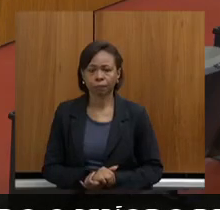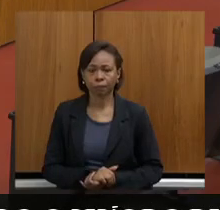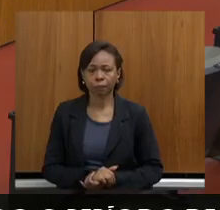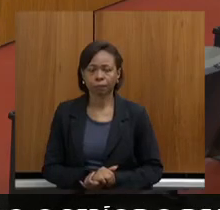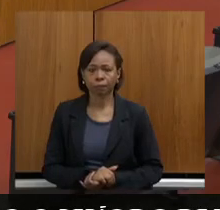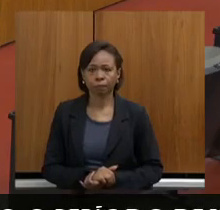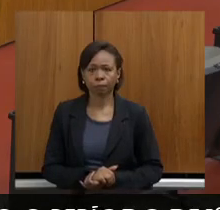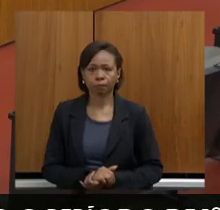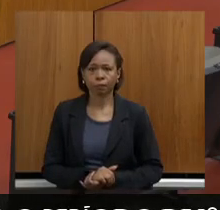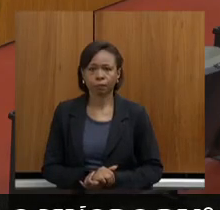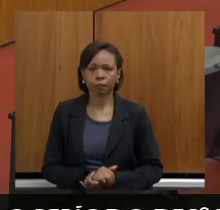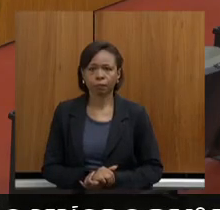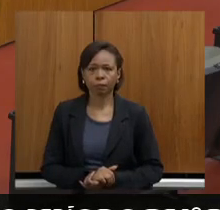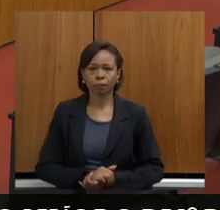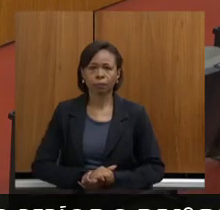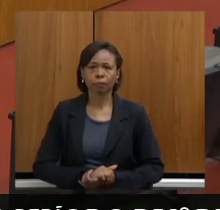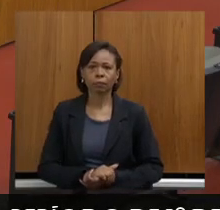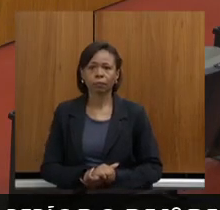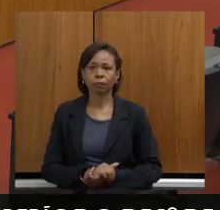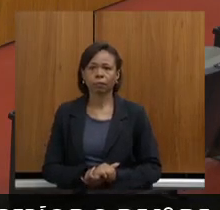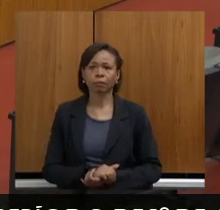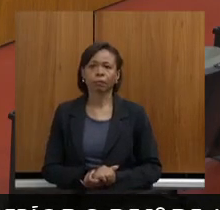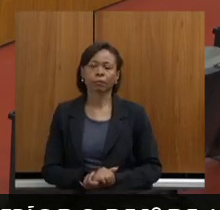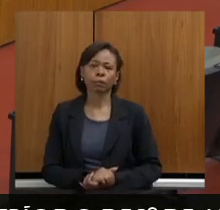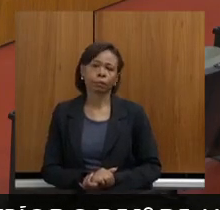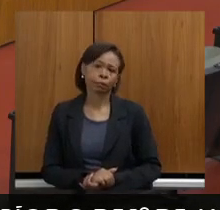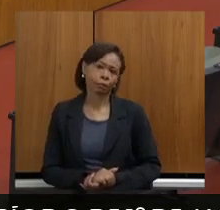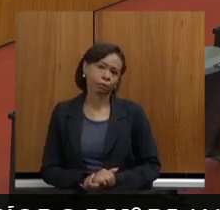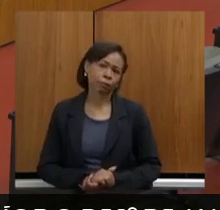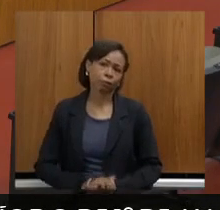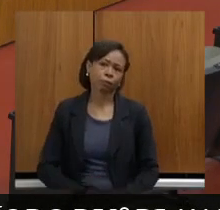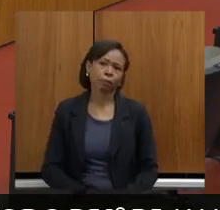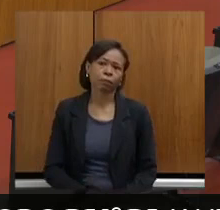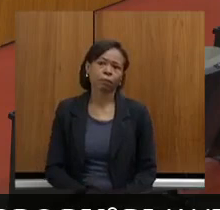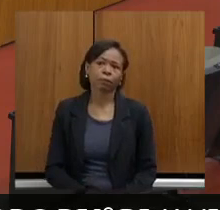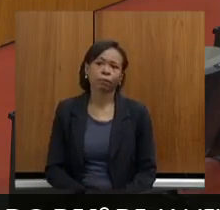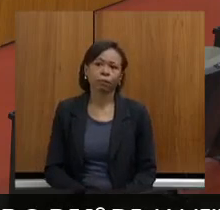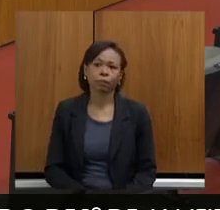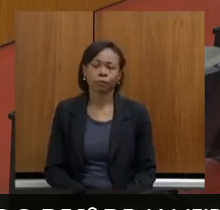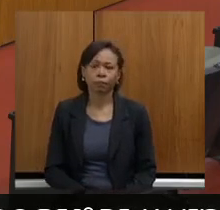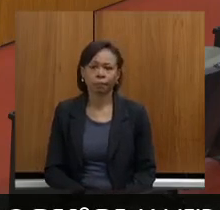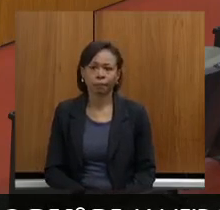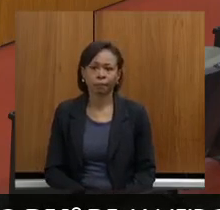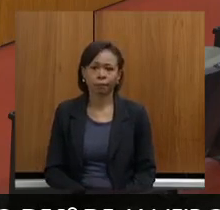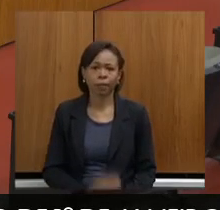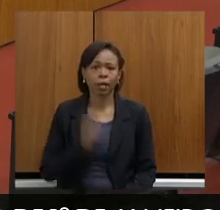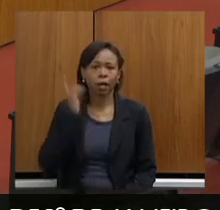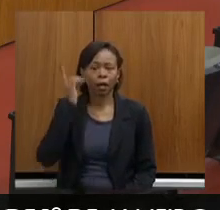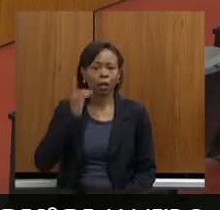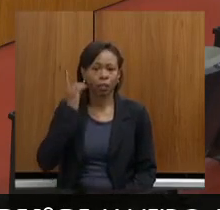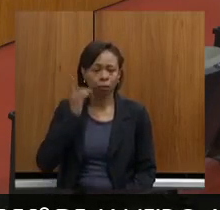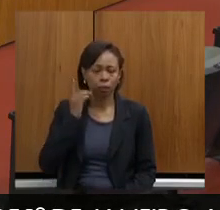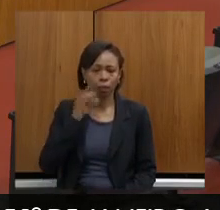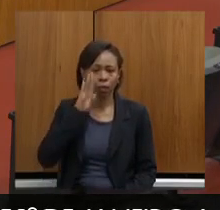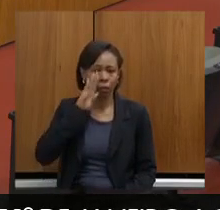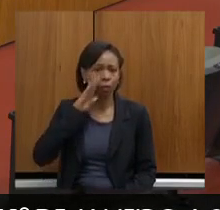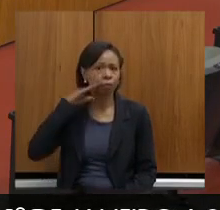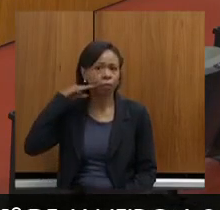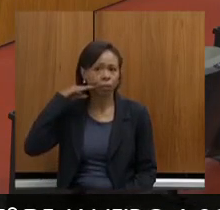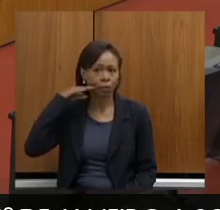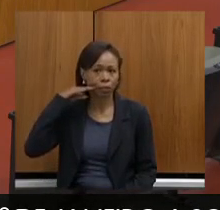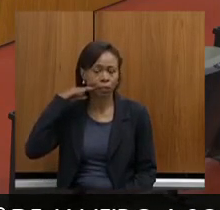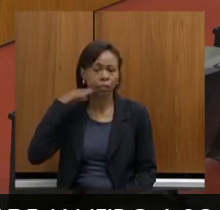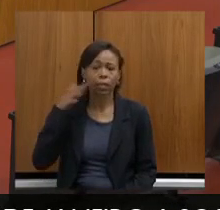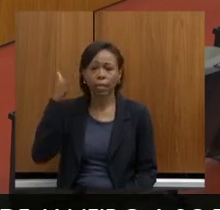Apesar recapitular detalhe A Beatriz tem tem razão no